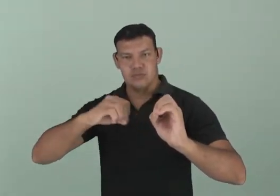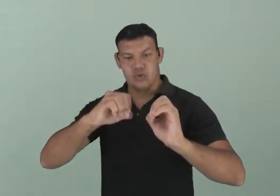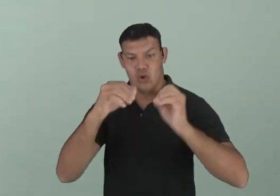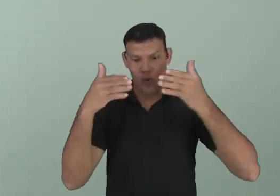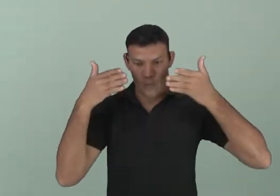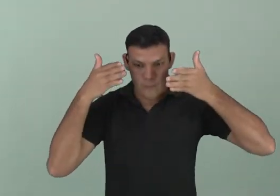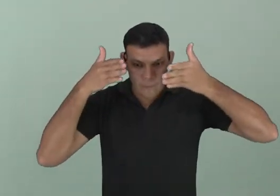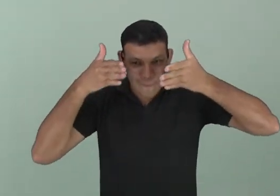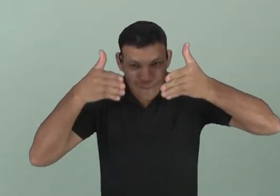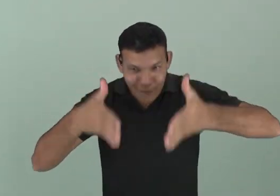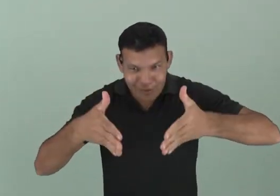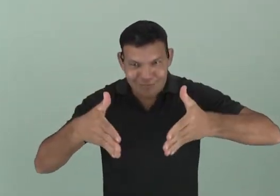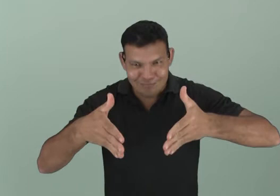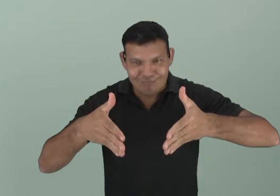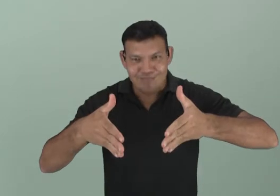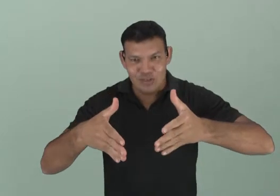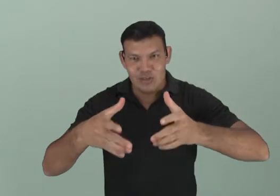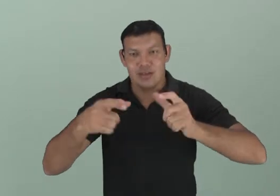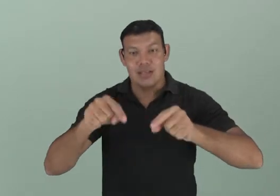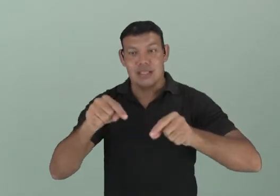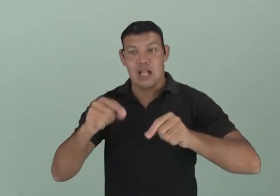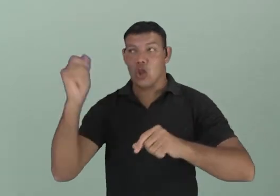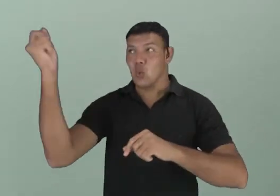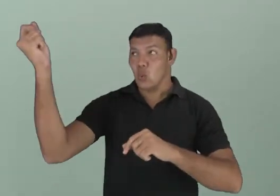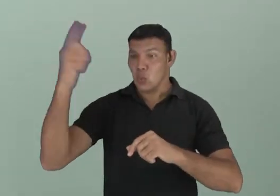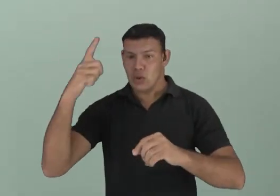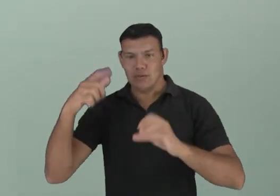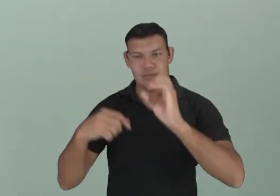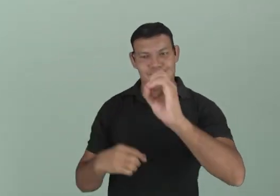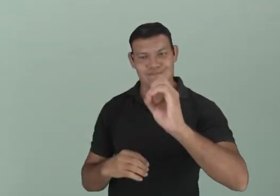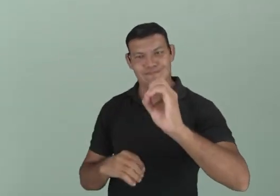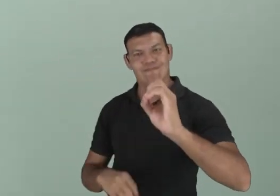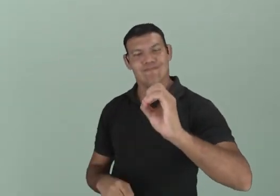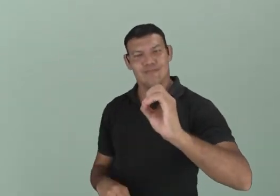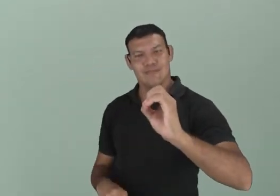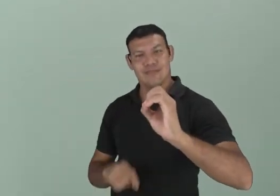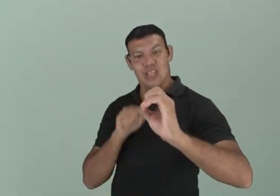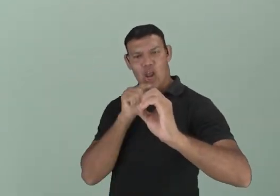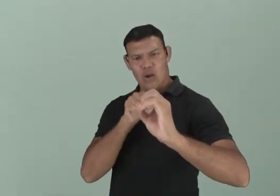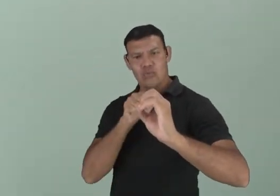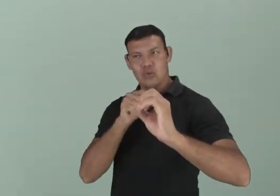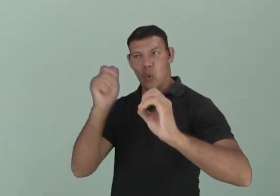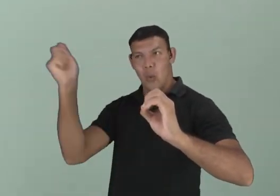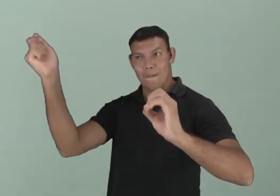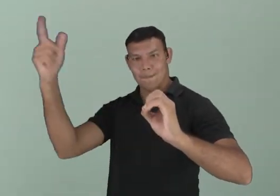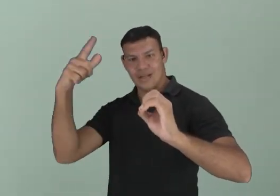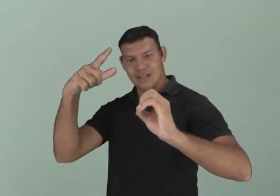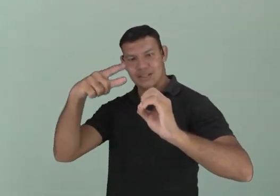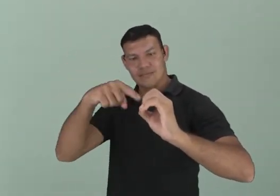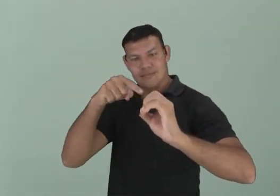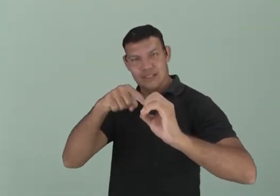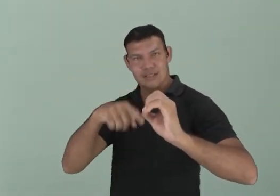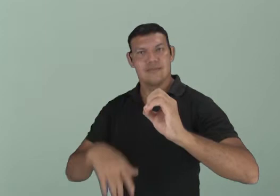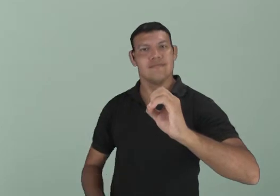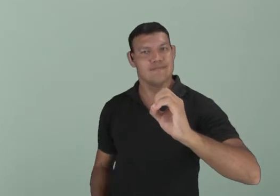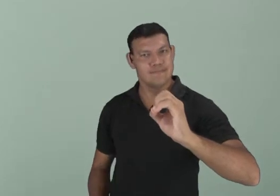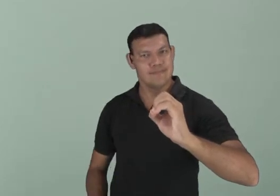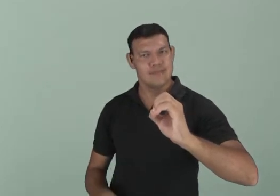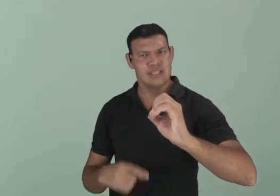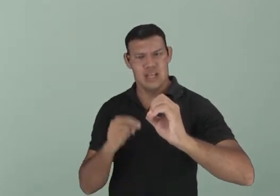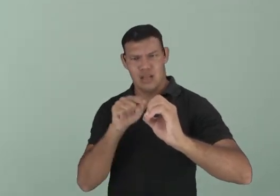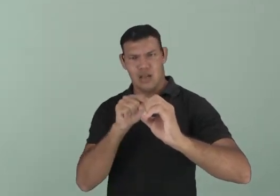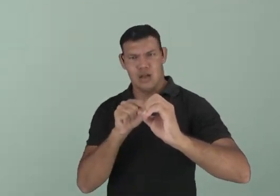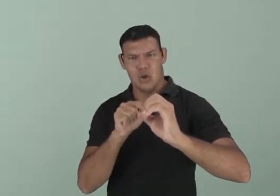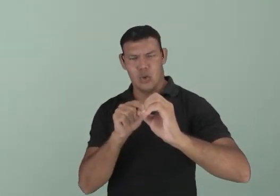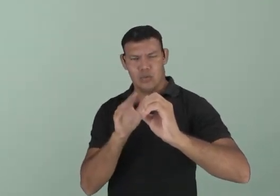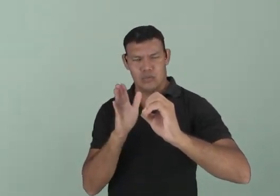universo, ou seja, perto do centro, seria o Sol. Interessante é que realmente ele não colocou como centro. Ele já tinha uma ideia de que não era